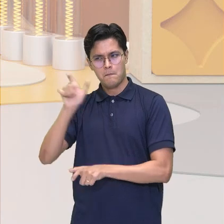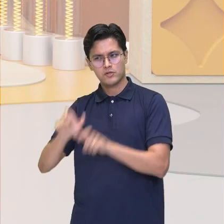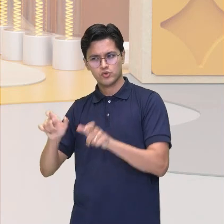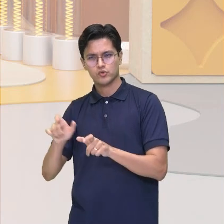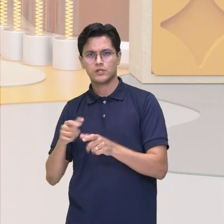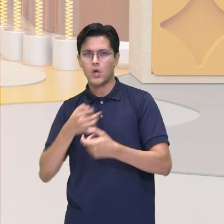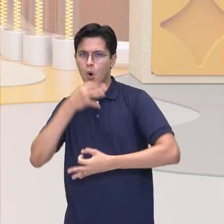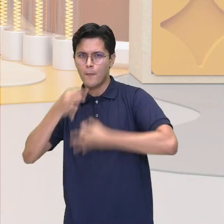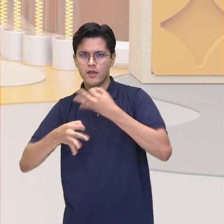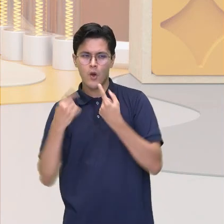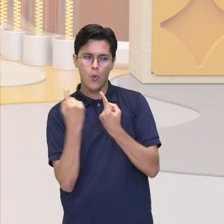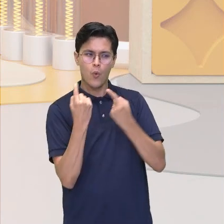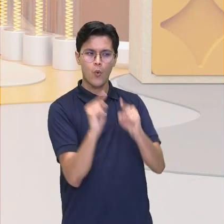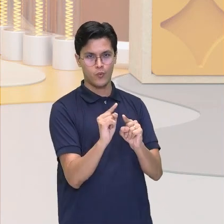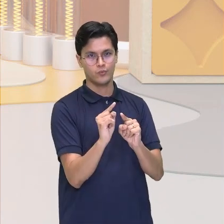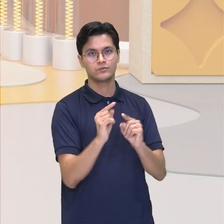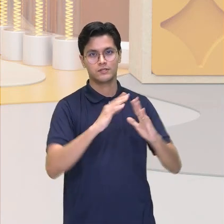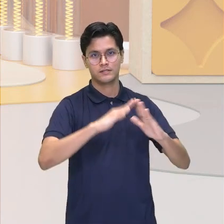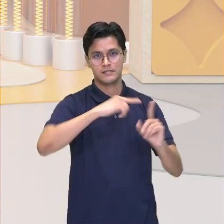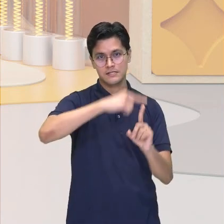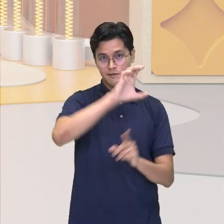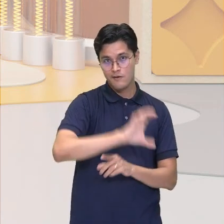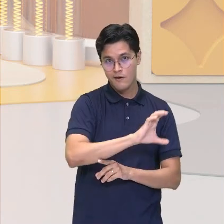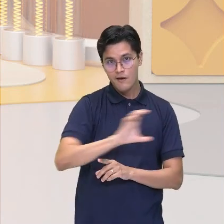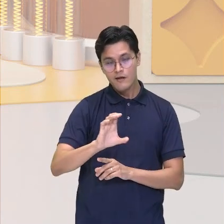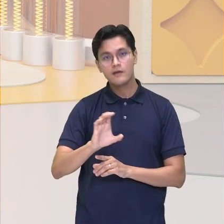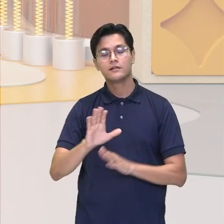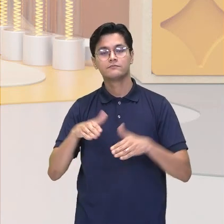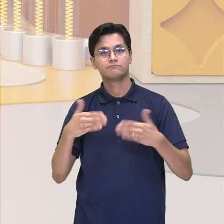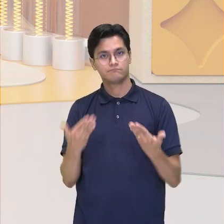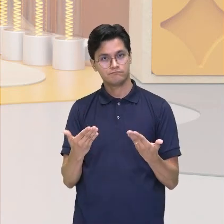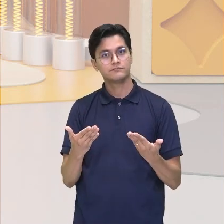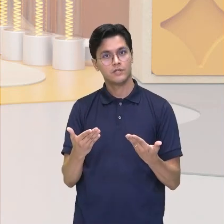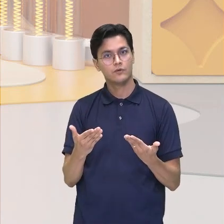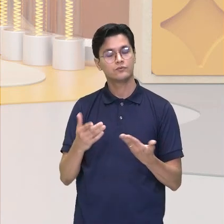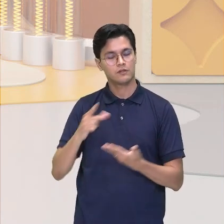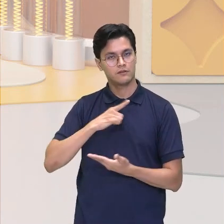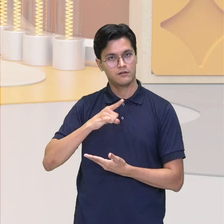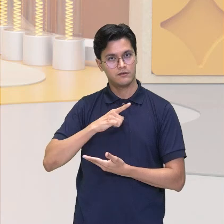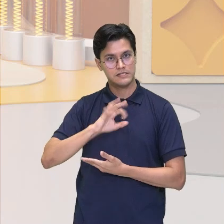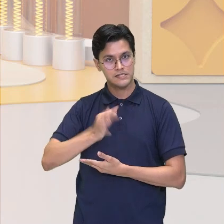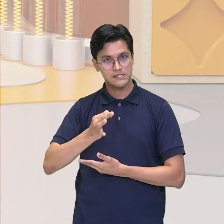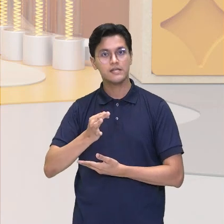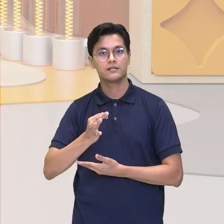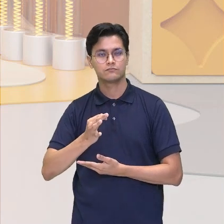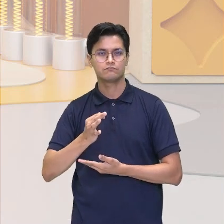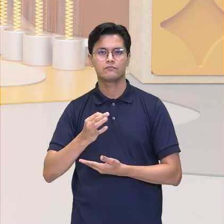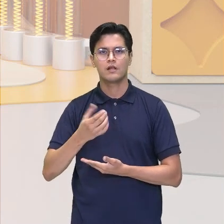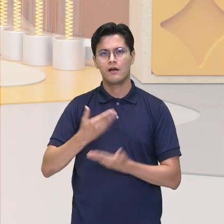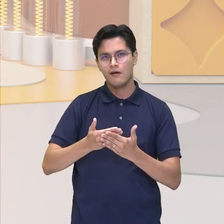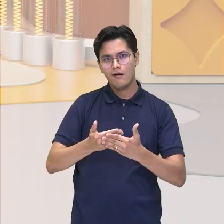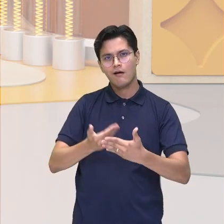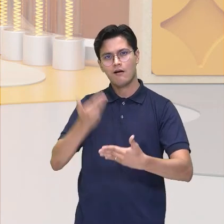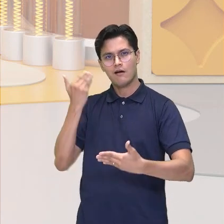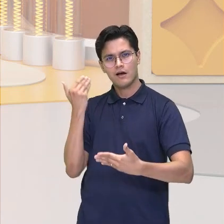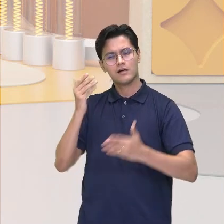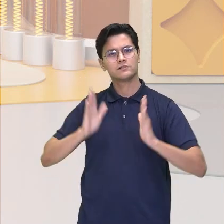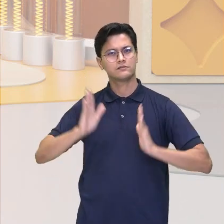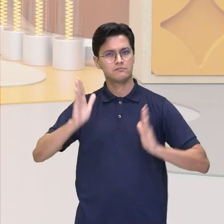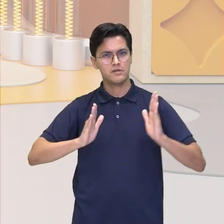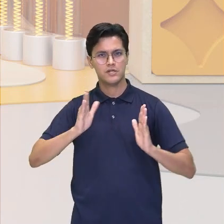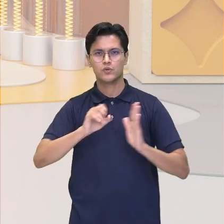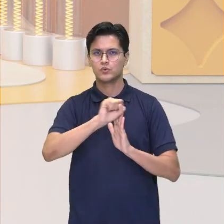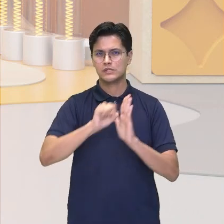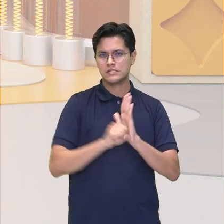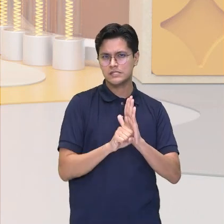Então, a gente vai ver a contestação do poder da Igreja Católica, que durante séculos e séculos,